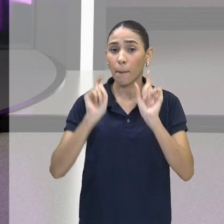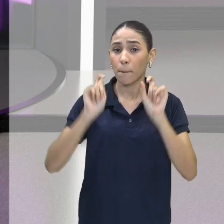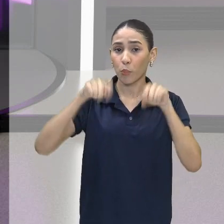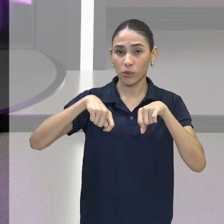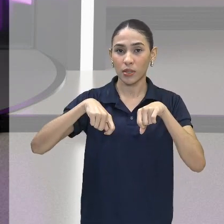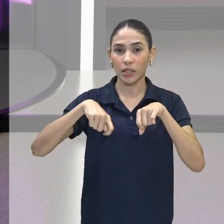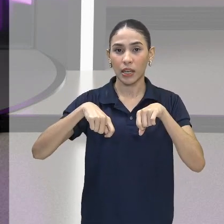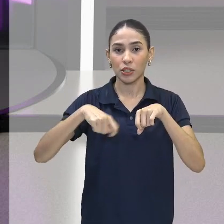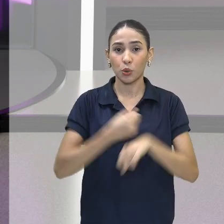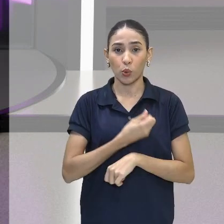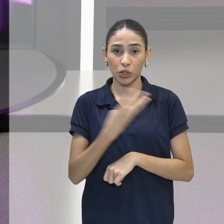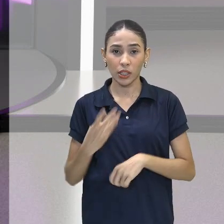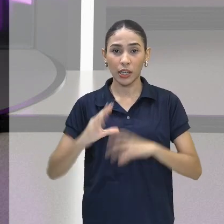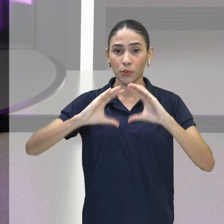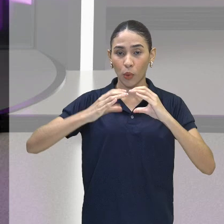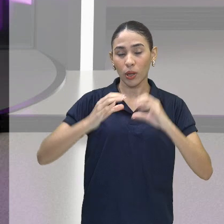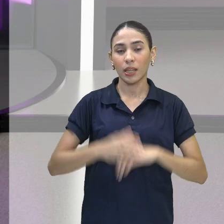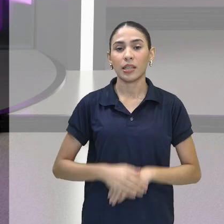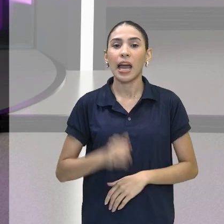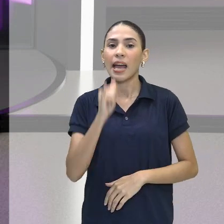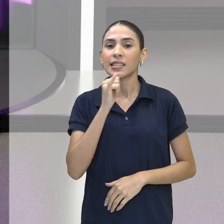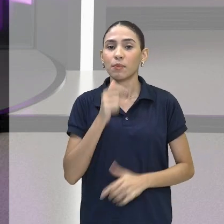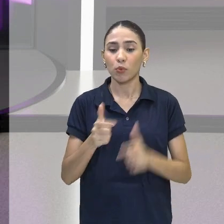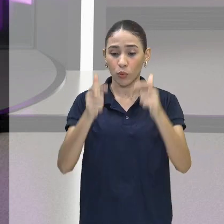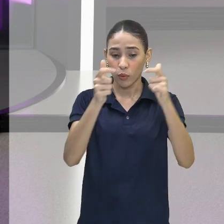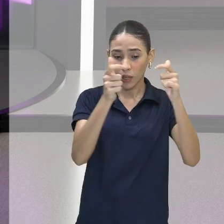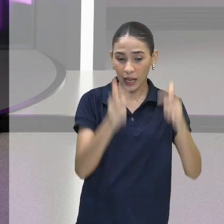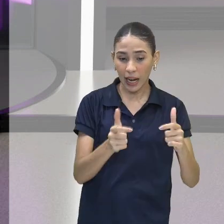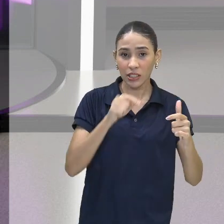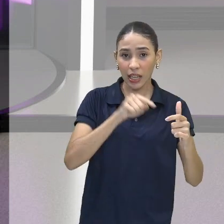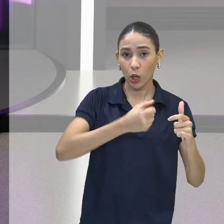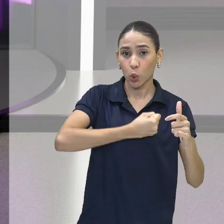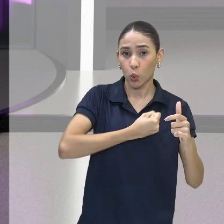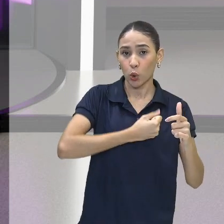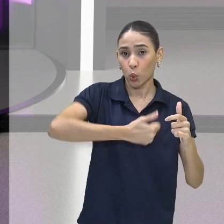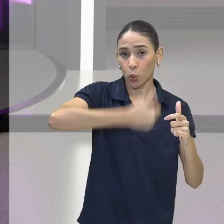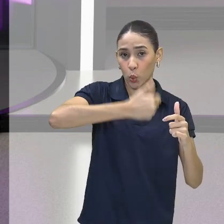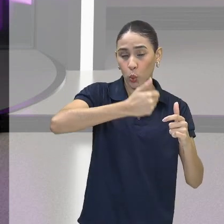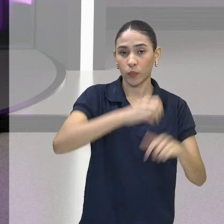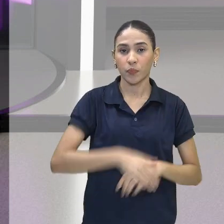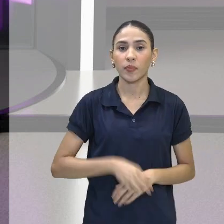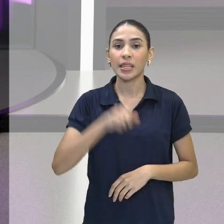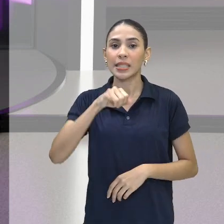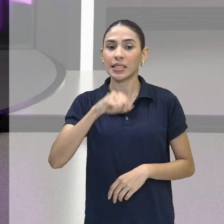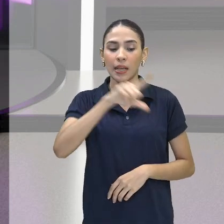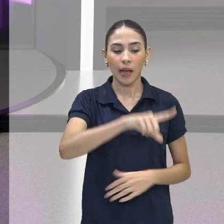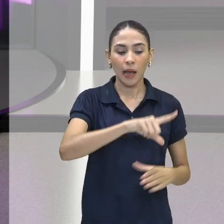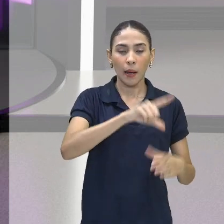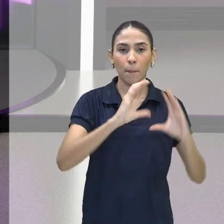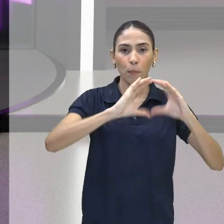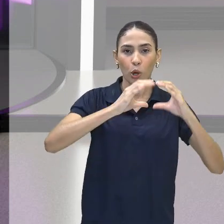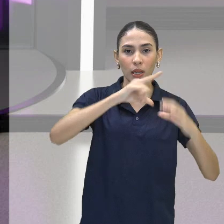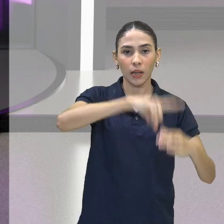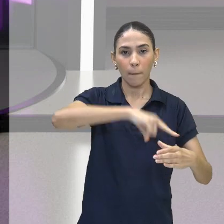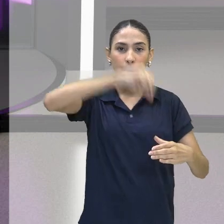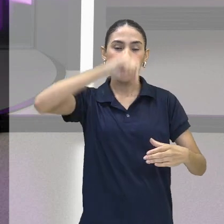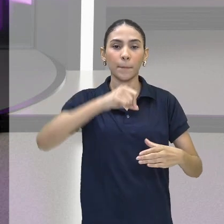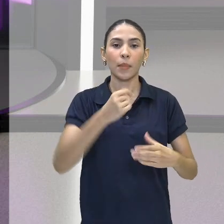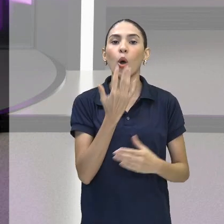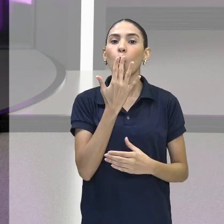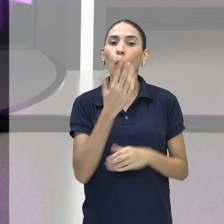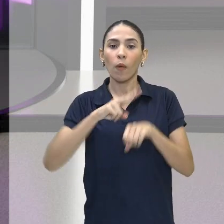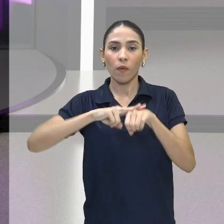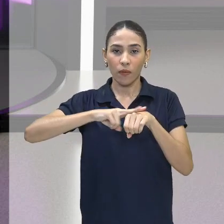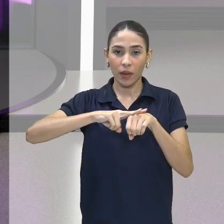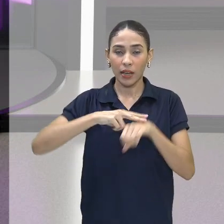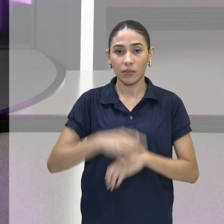ó, na caixa 1, vamos supor o seguinte, se ela tirar a bola verde da caixa 1, nas outras